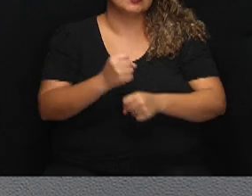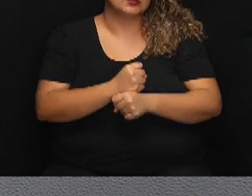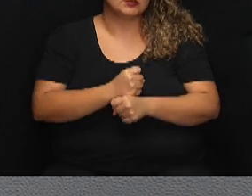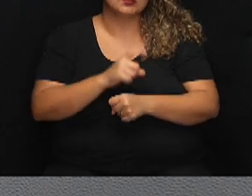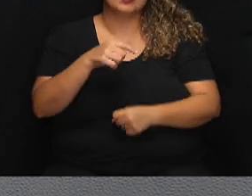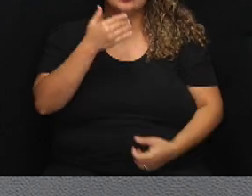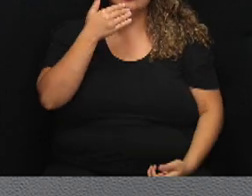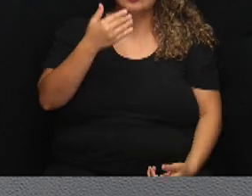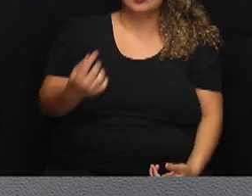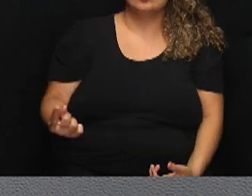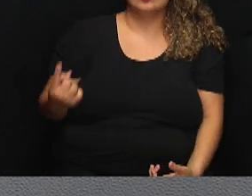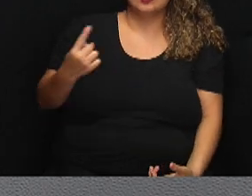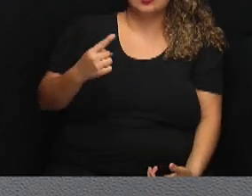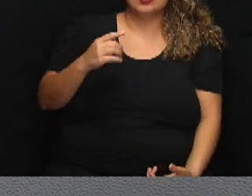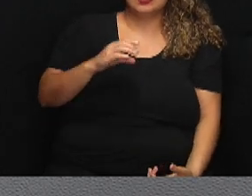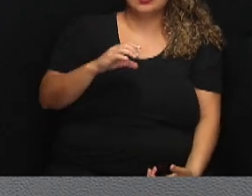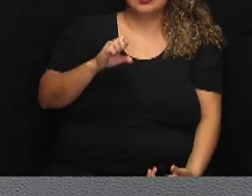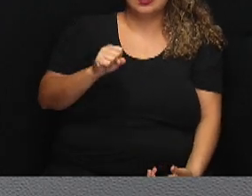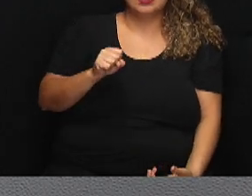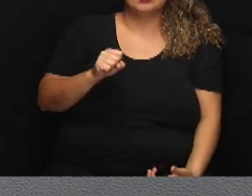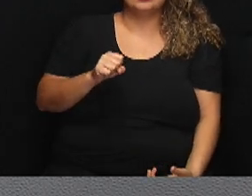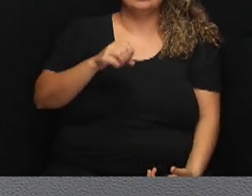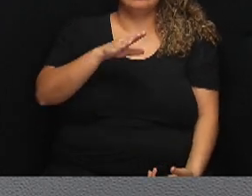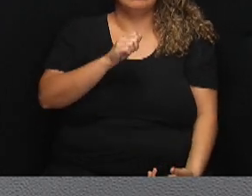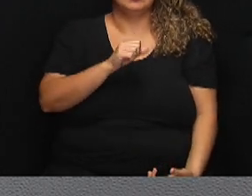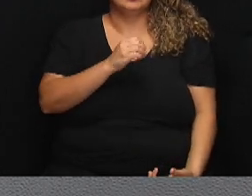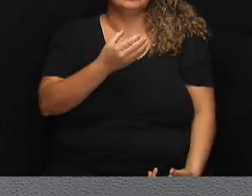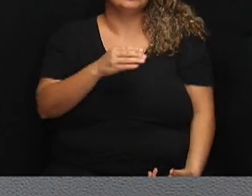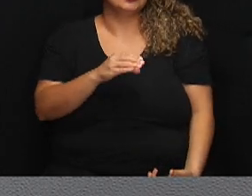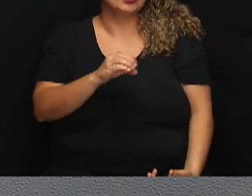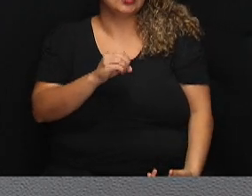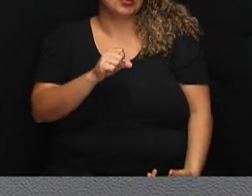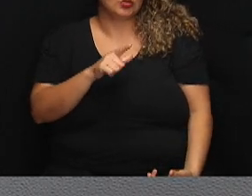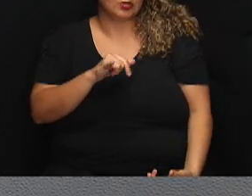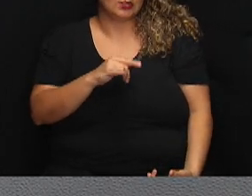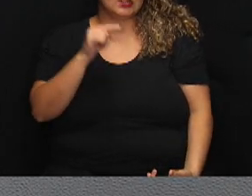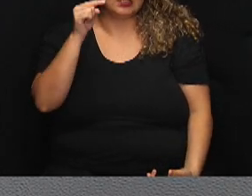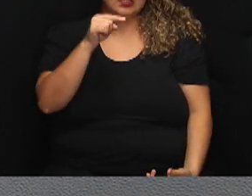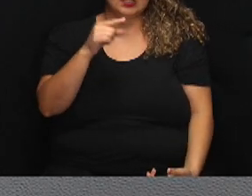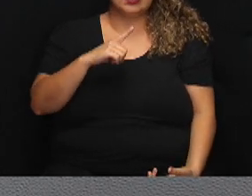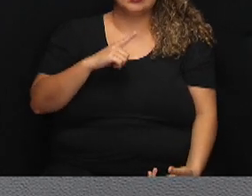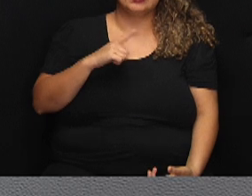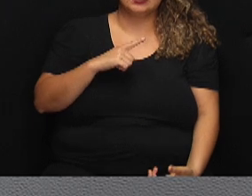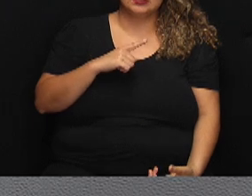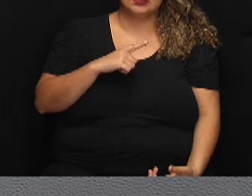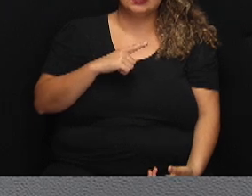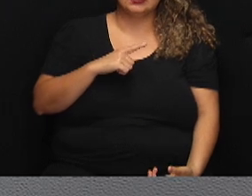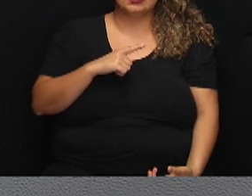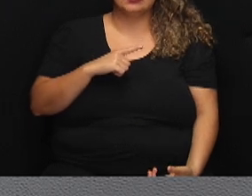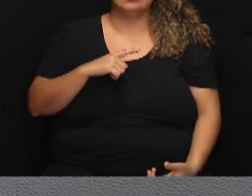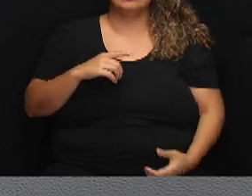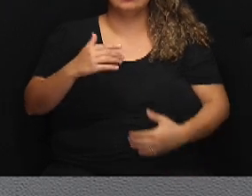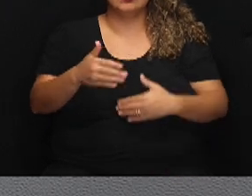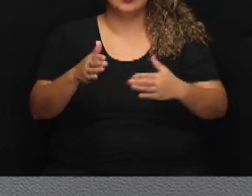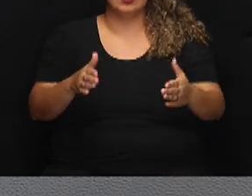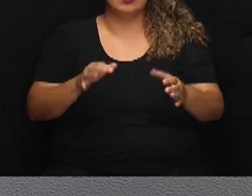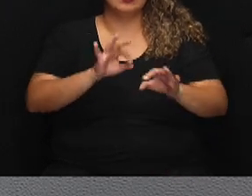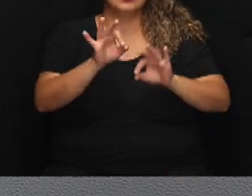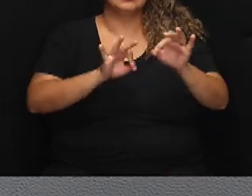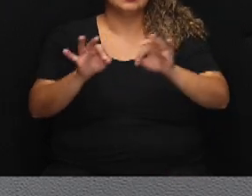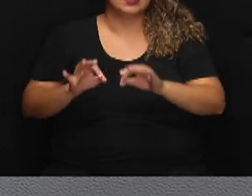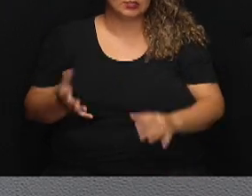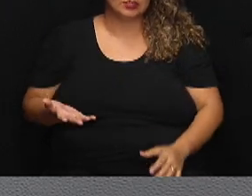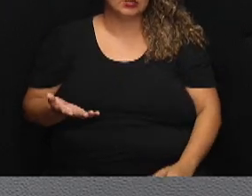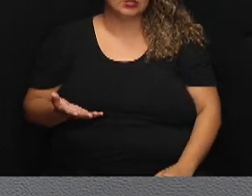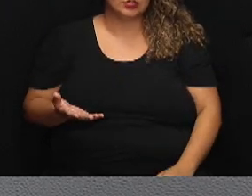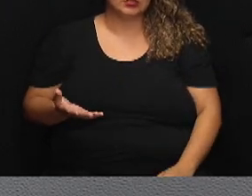demanda que chegou do CS Bassoli, porque lá eles têm, né, uma maleta de planejamento familiar. E essa